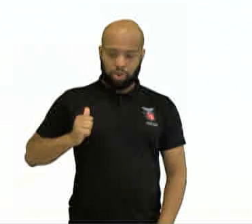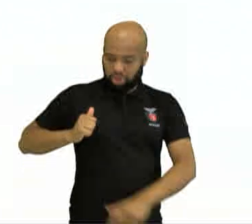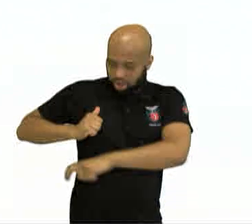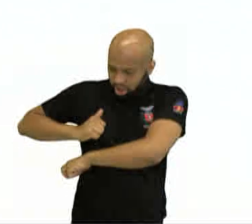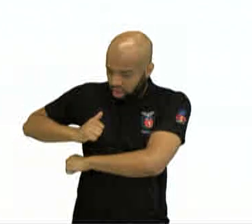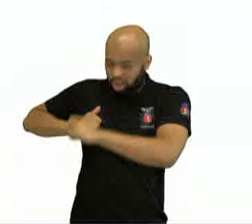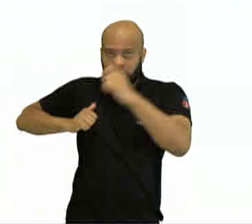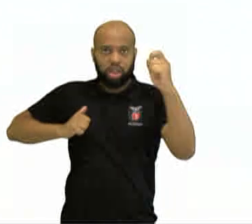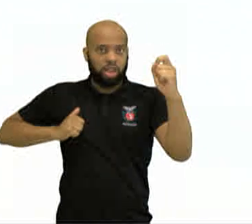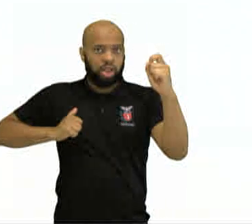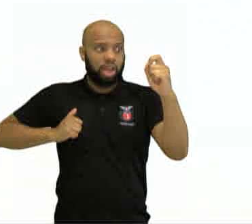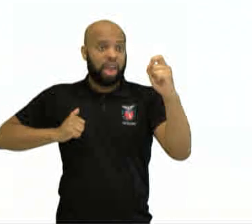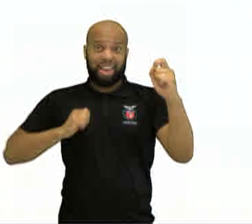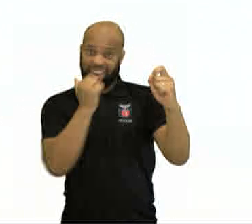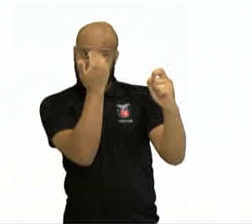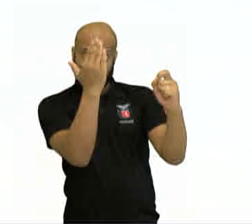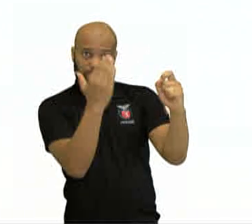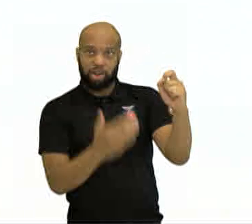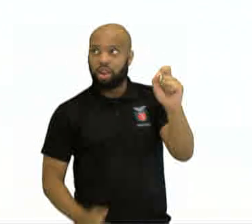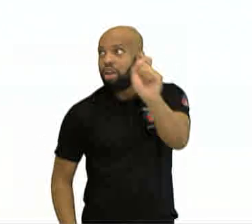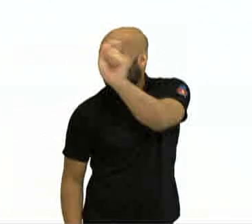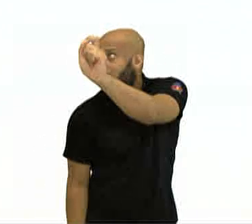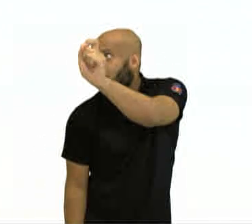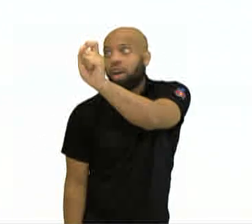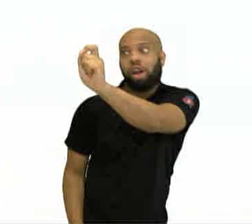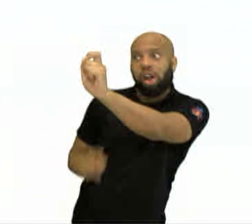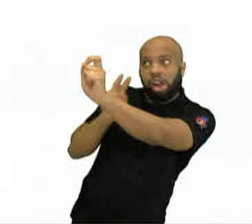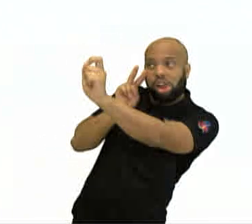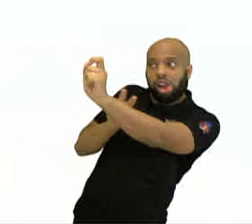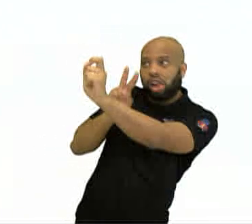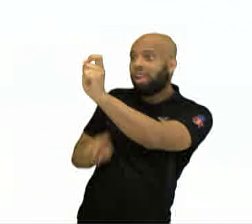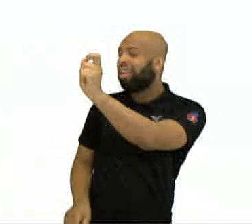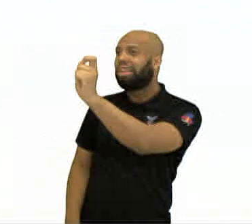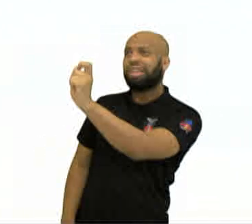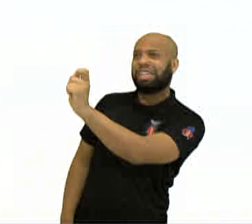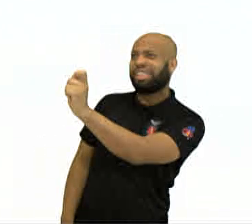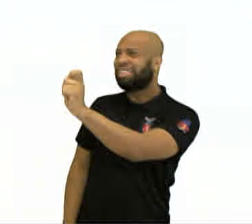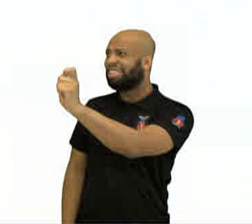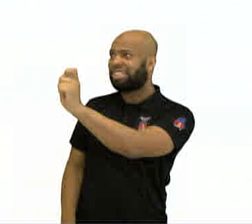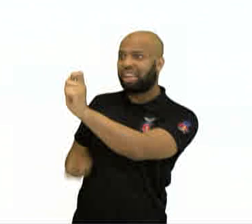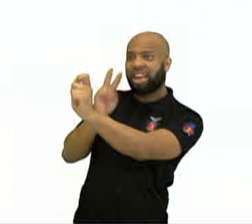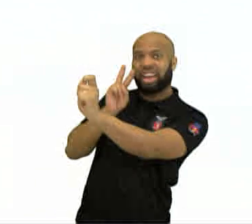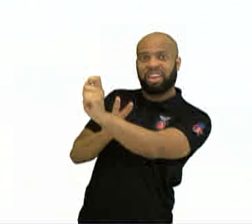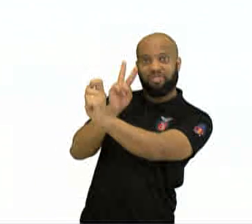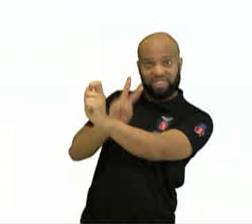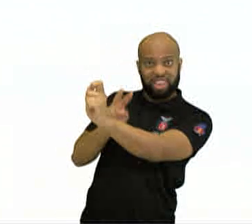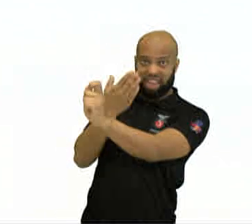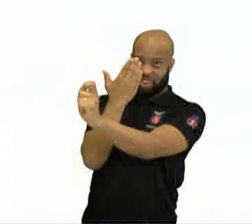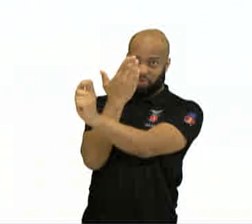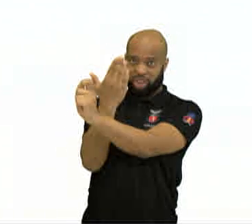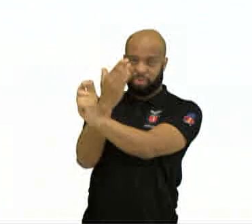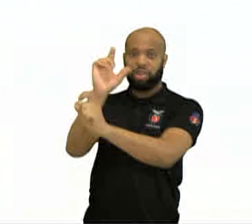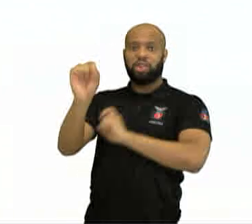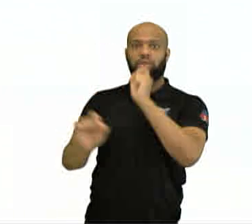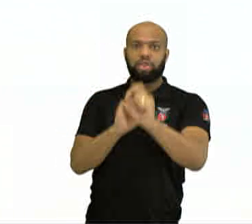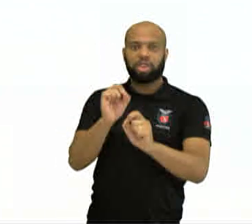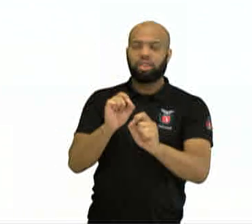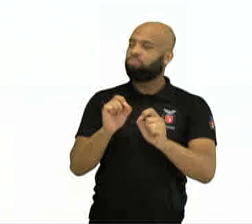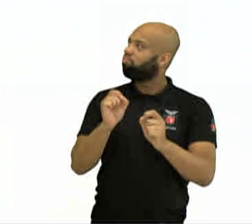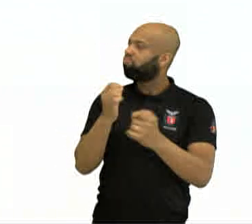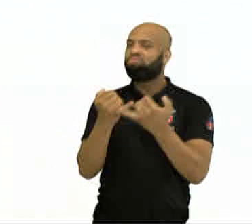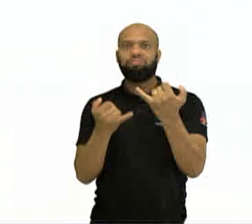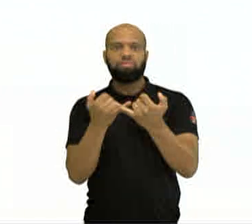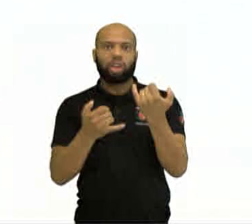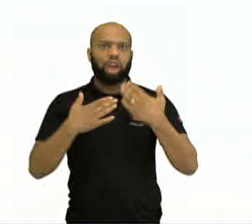sair, de trás da coluna. E teve a confirmação. A imagem no espelho era de calmaria.